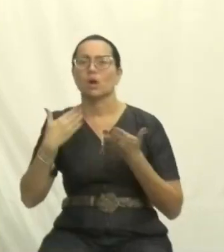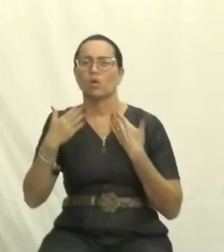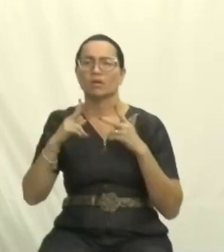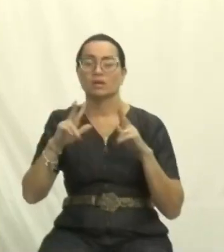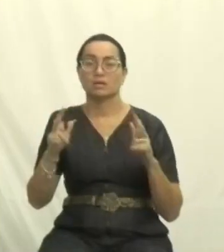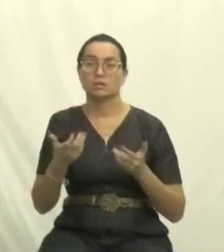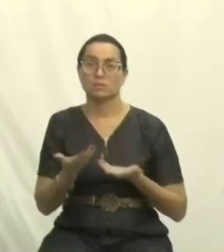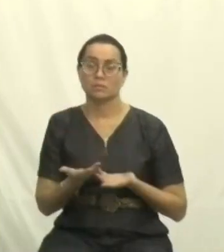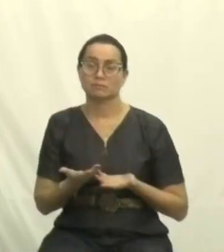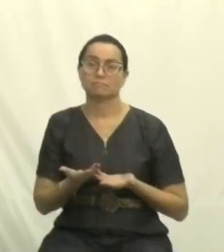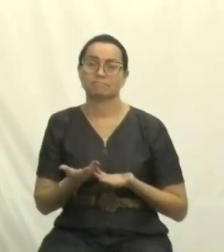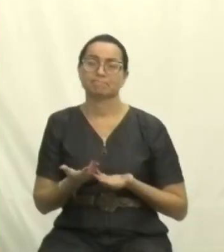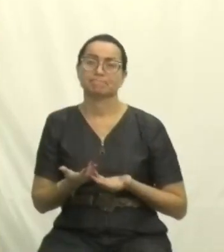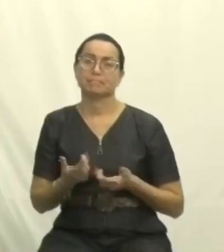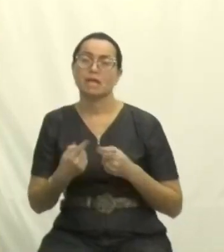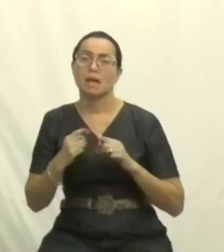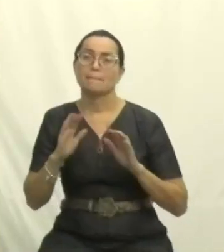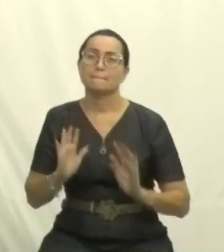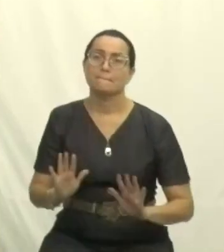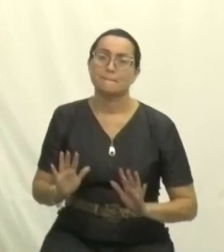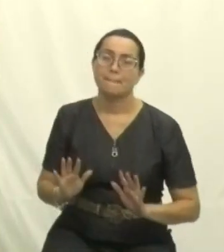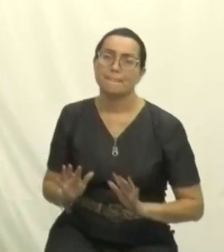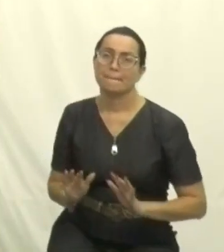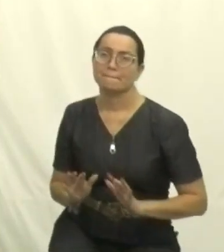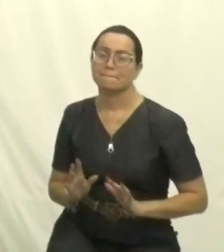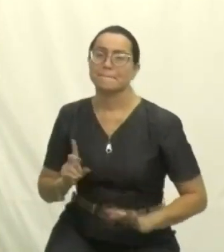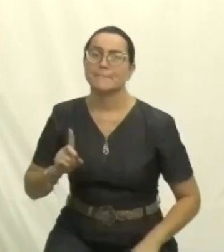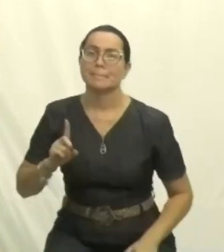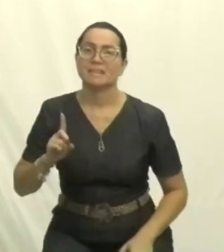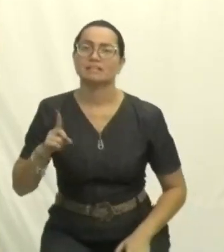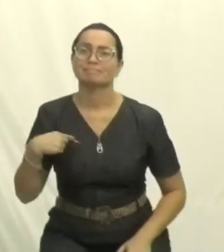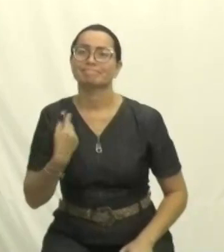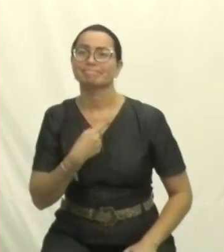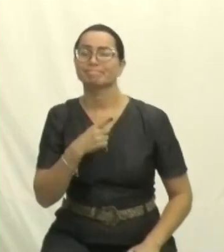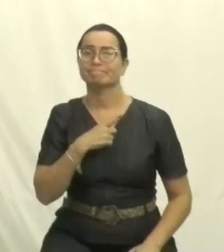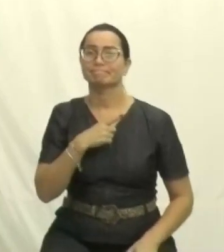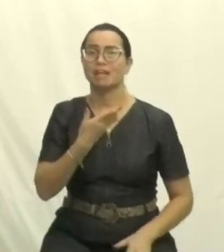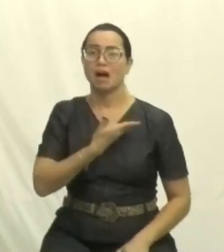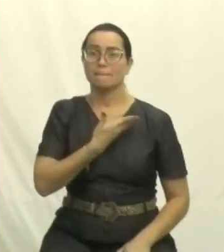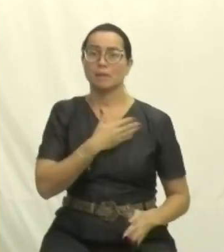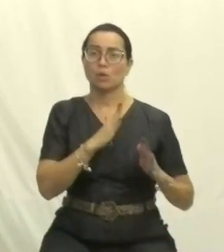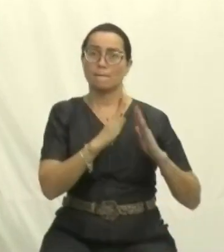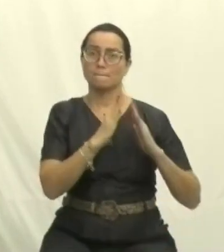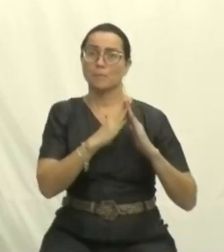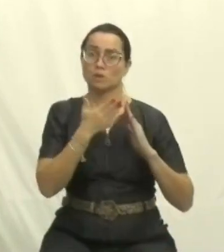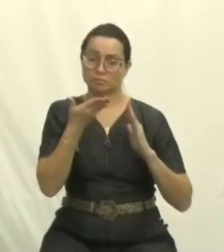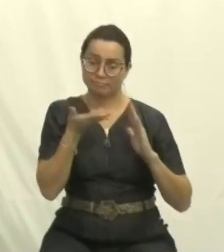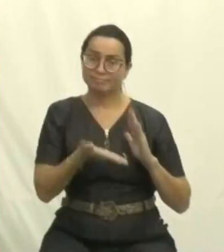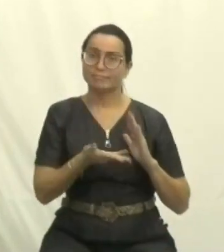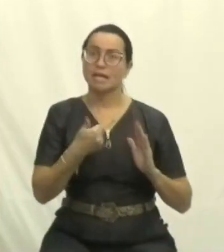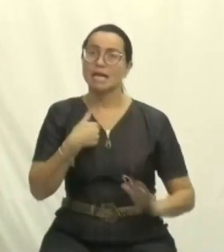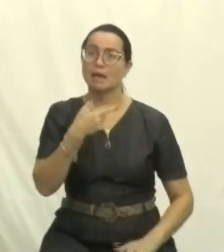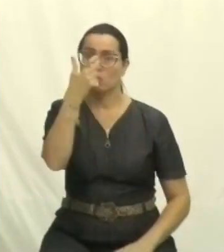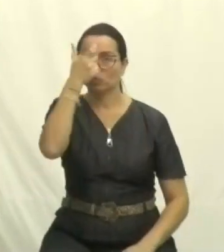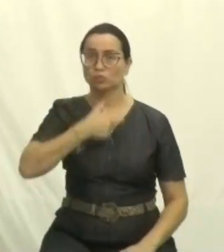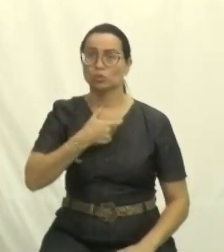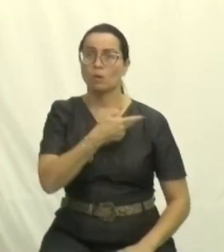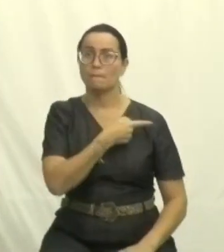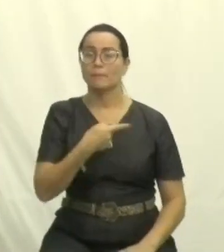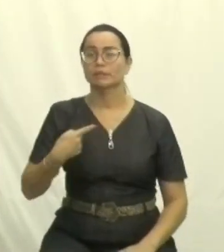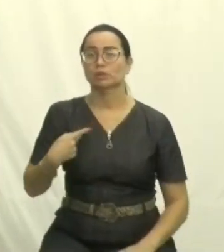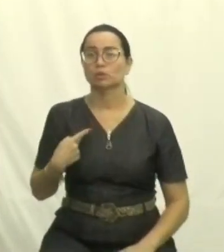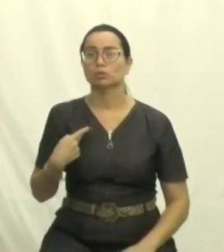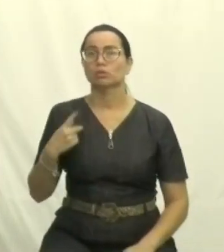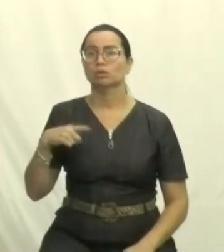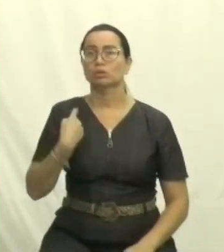acompanhou. Mas nós temos amigos que moram ali. Eu sou pastor, nós temos